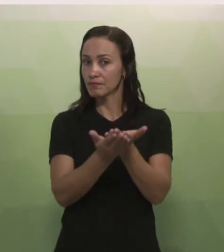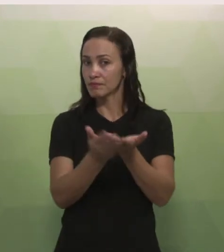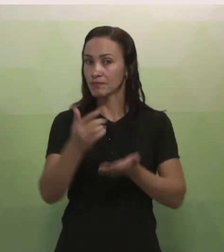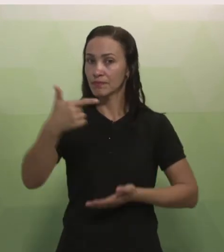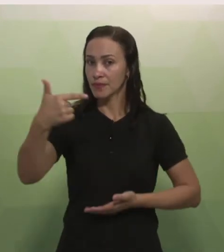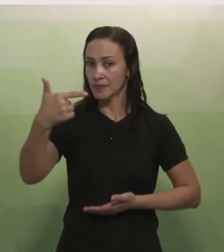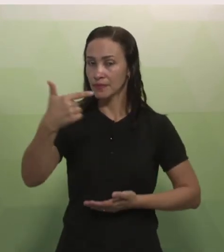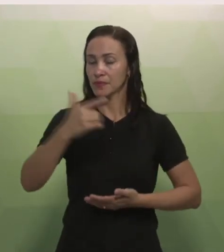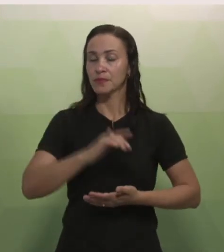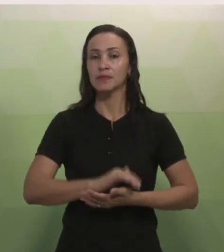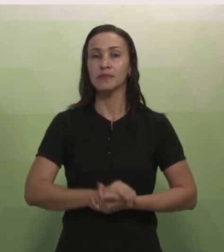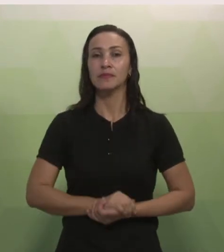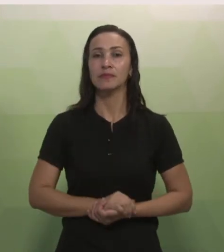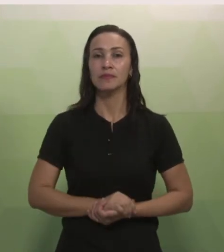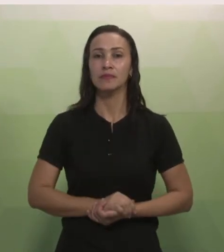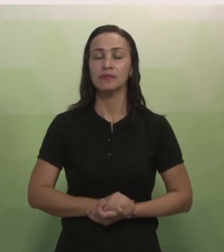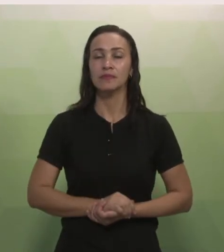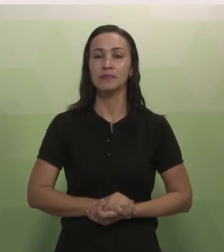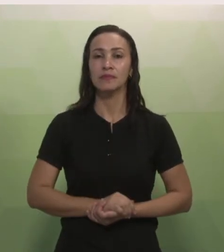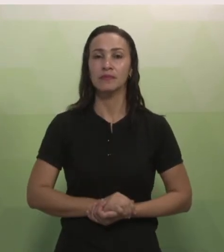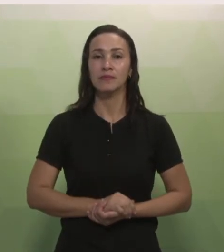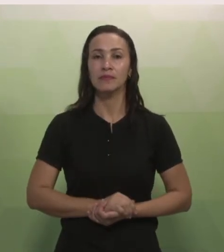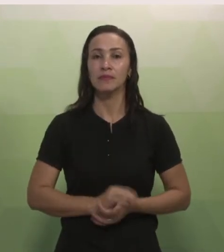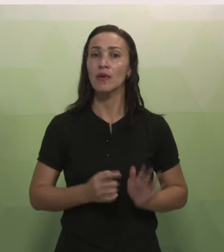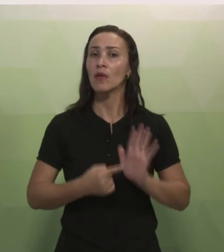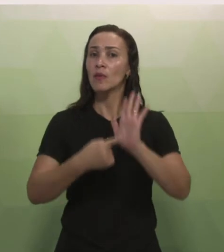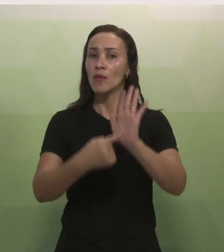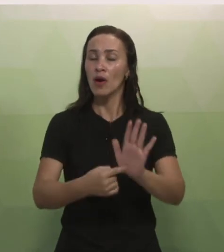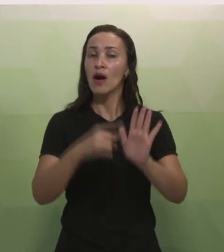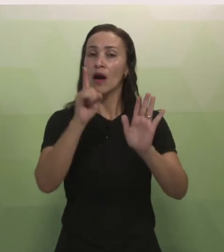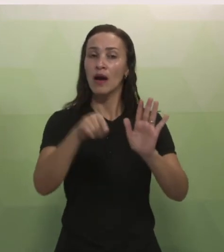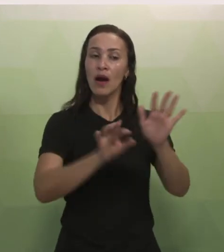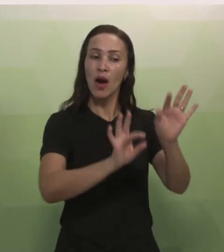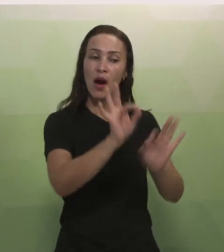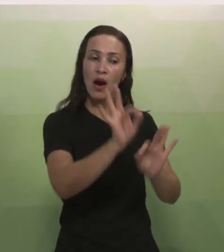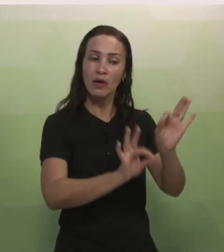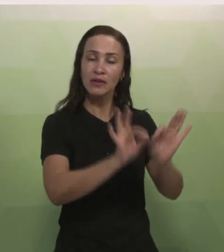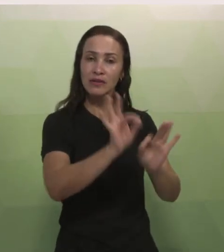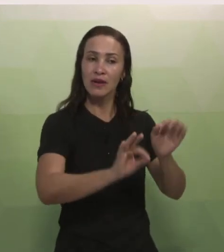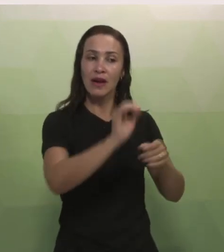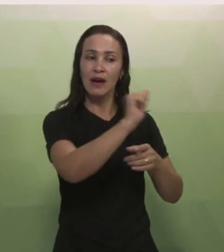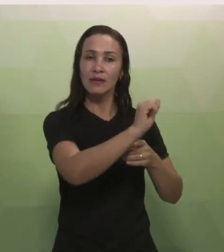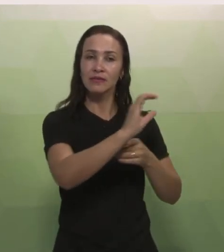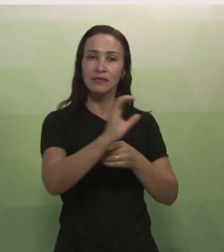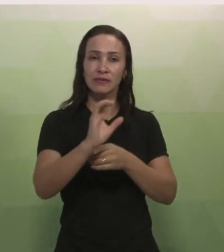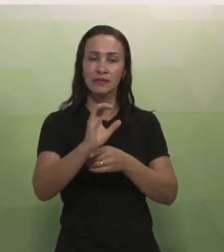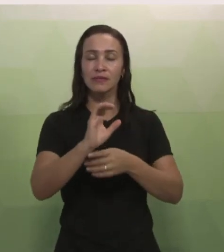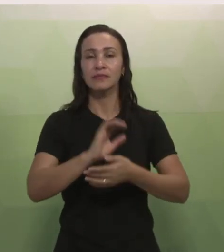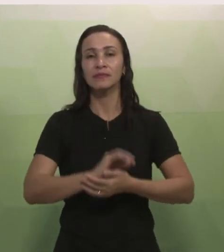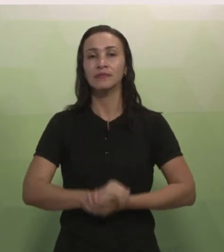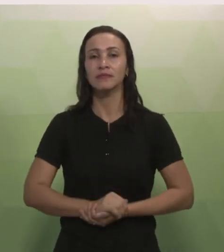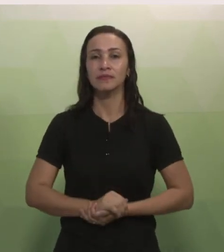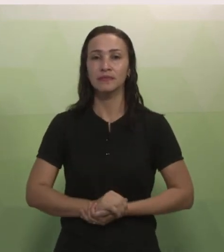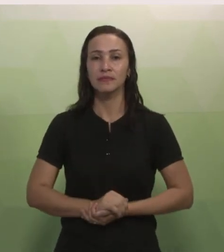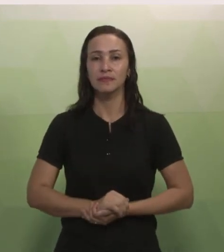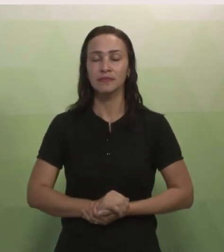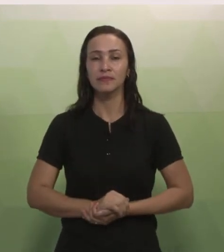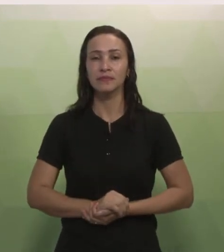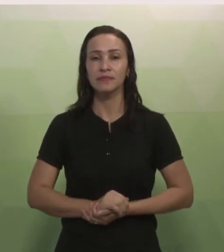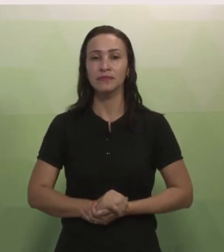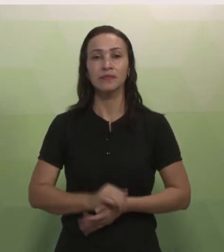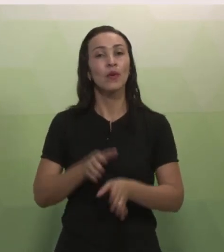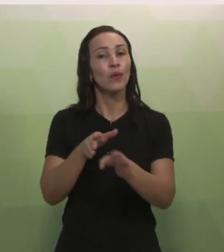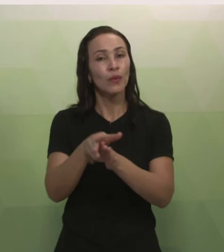O anexo 2, nós temos a organização, né, dos ACCs,